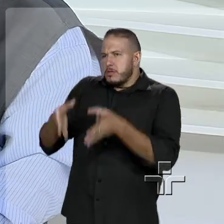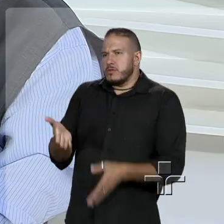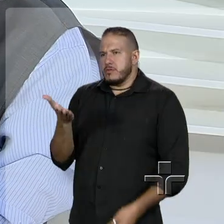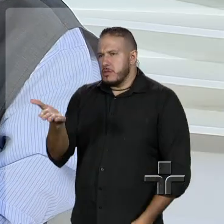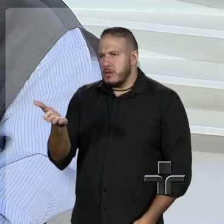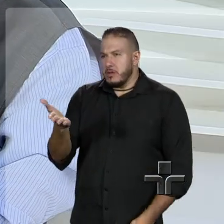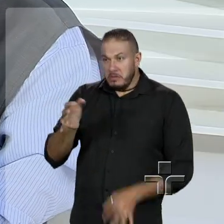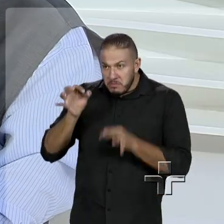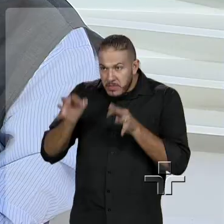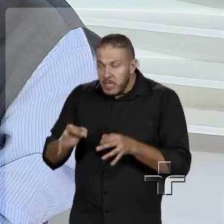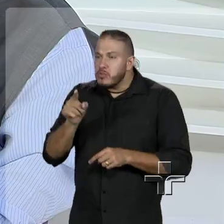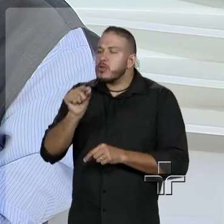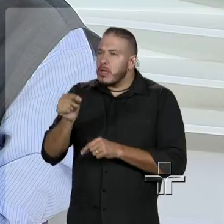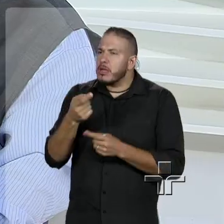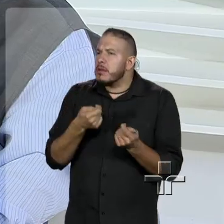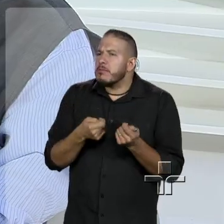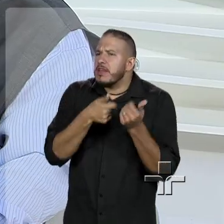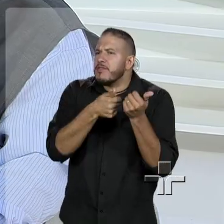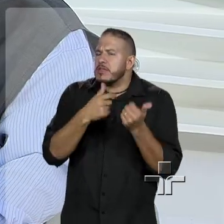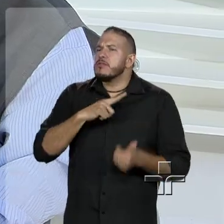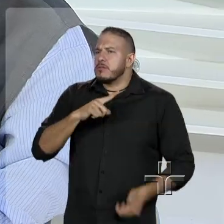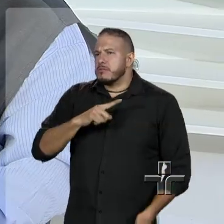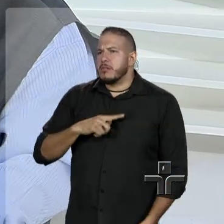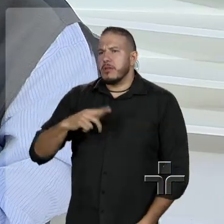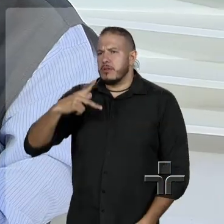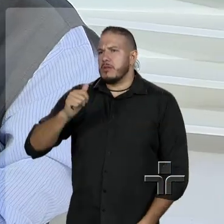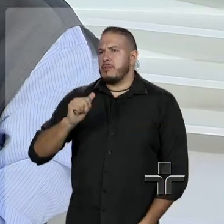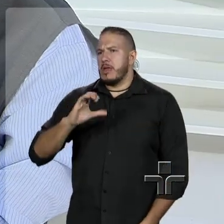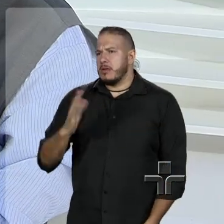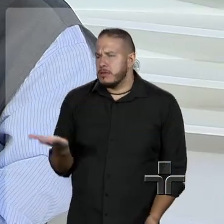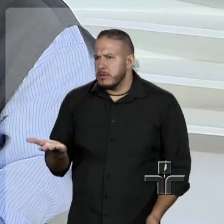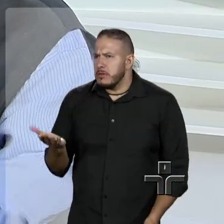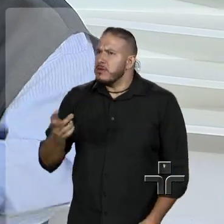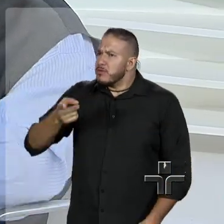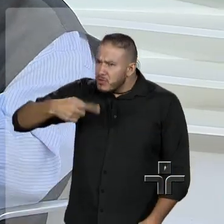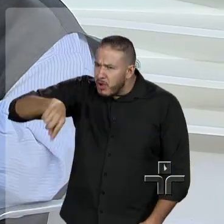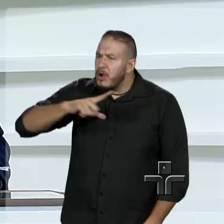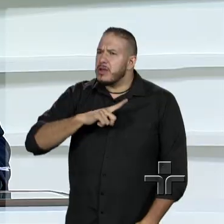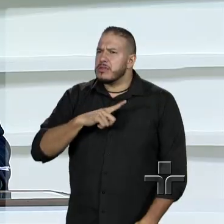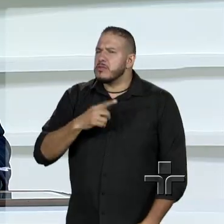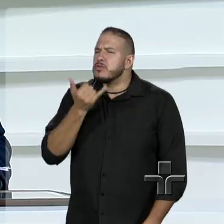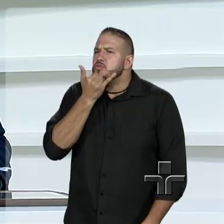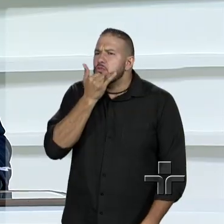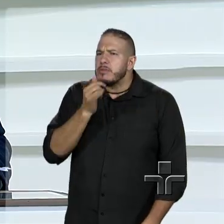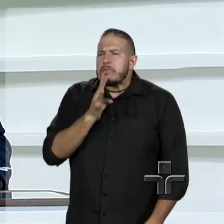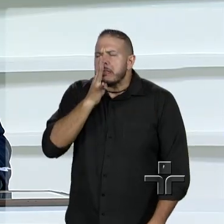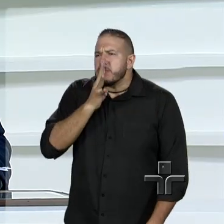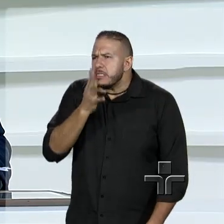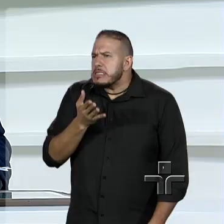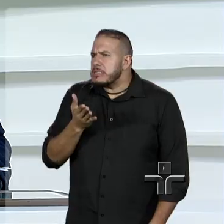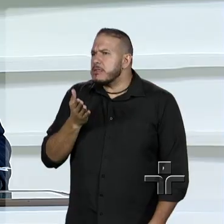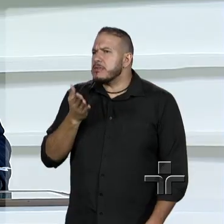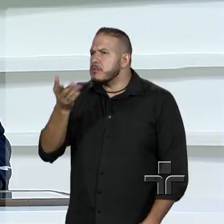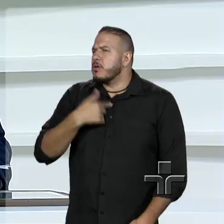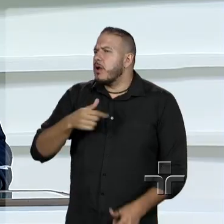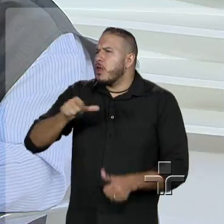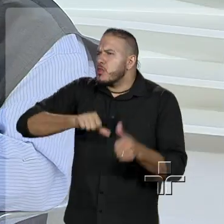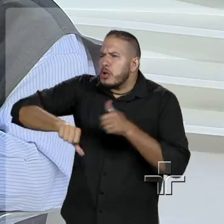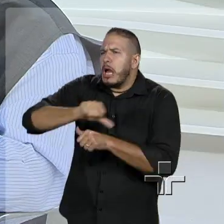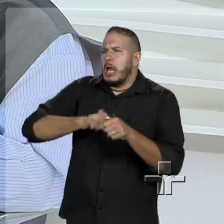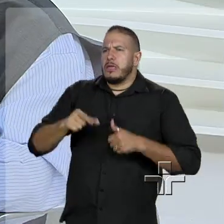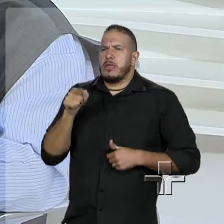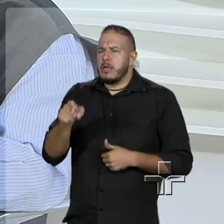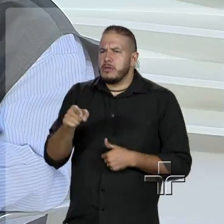na verdade, os benefícios da TEC. Não podemos. É uma estupidez trocar isto, que